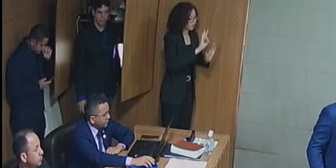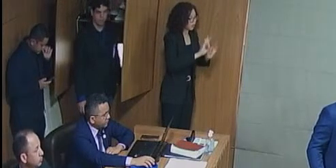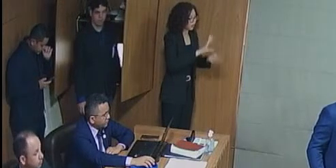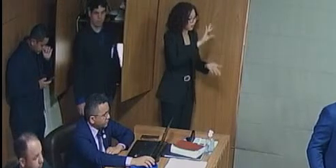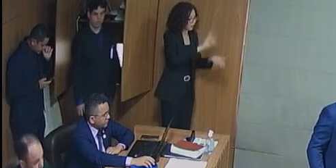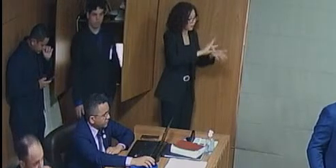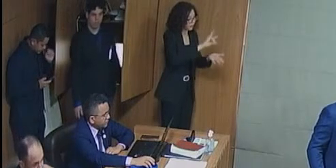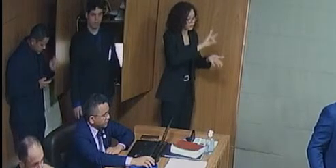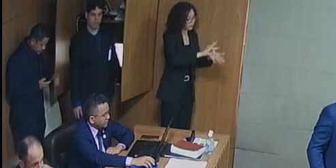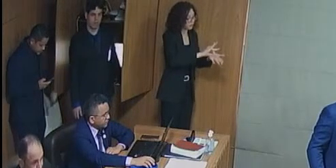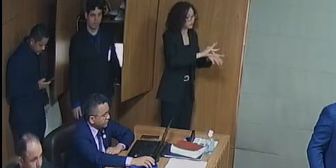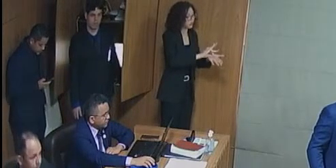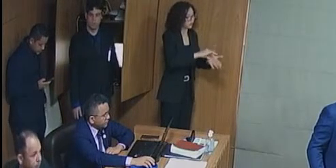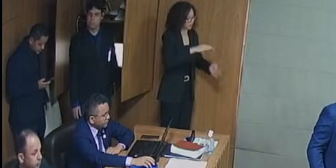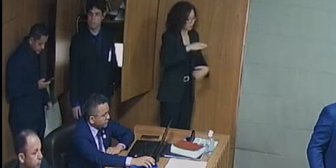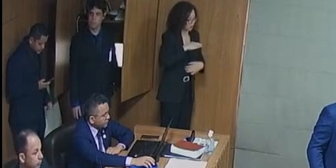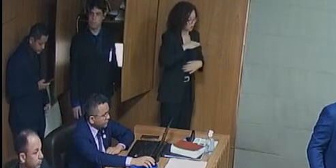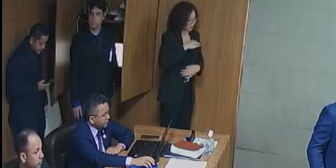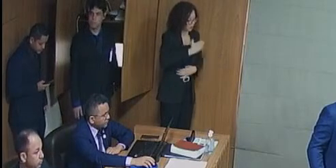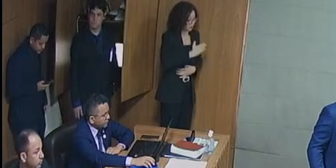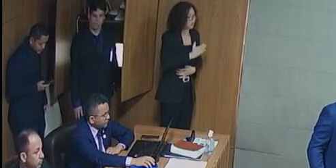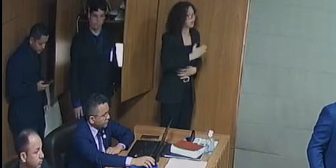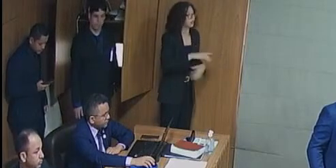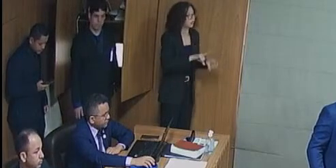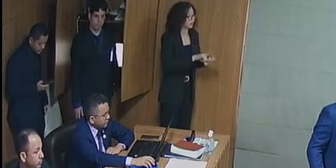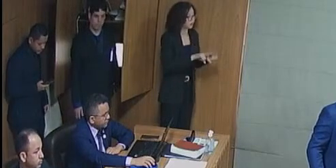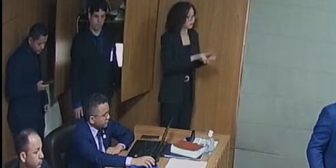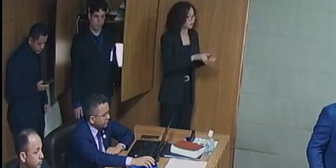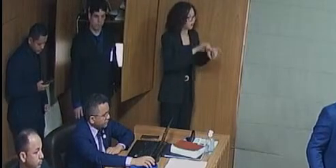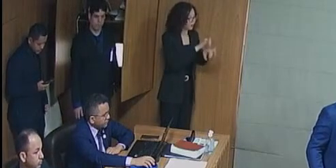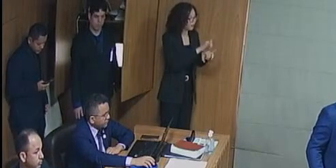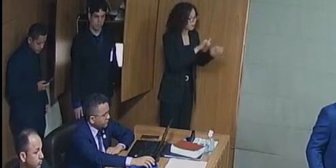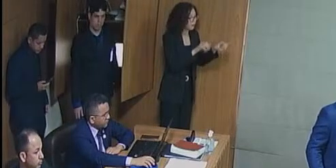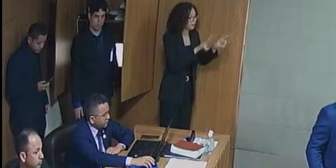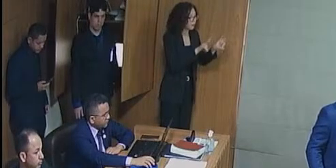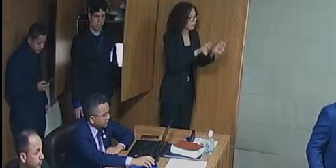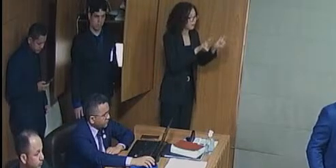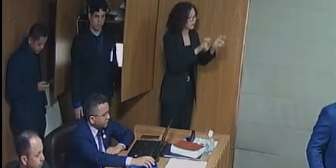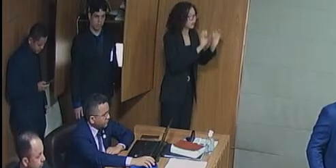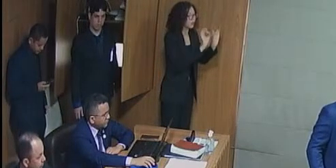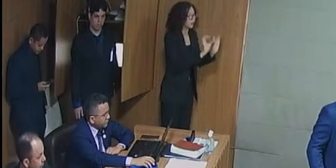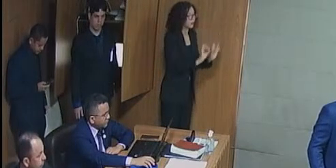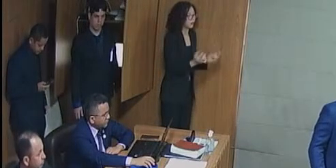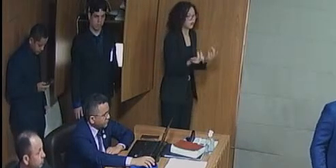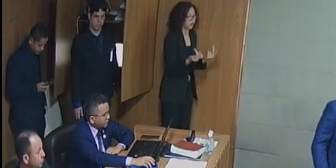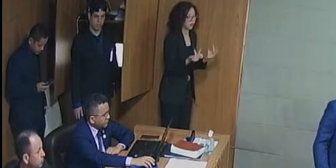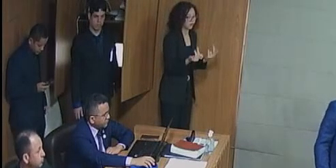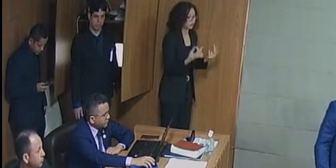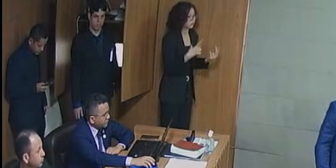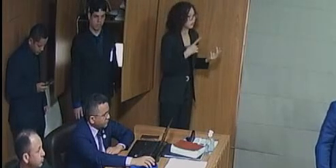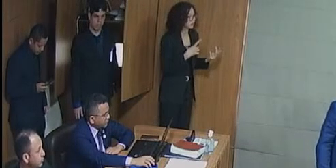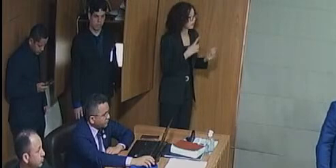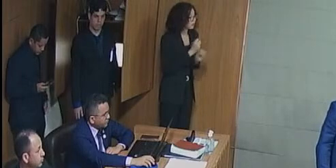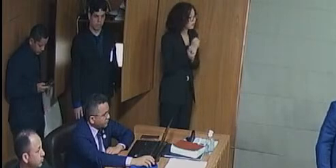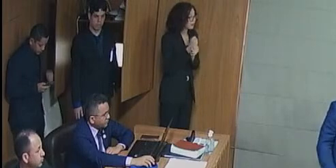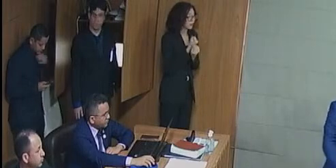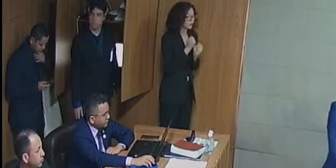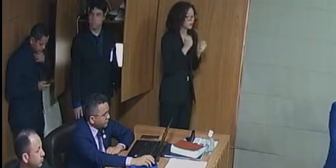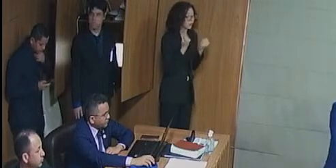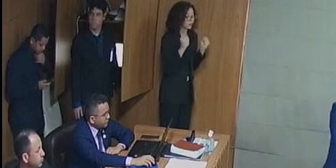verdadeira a coragem sobretudo para falar um tema específico iguais a esse tem que ser